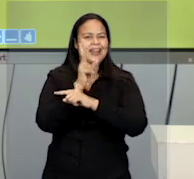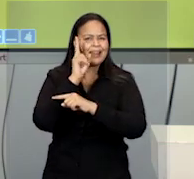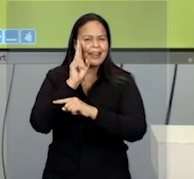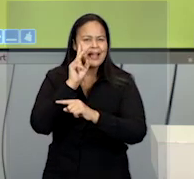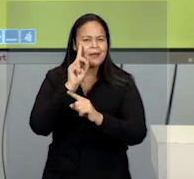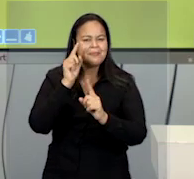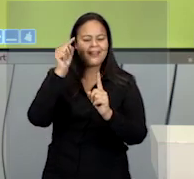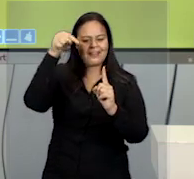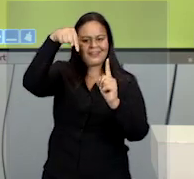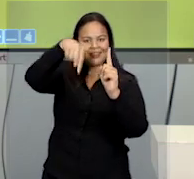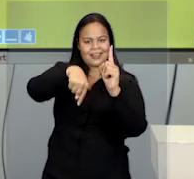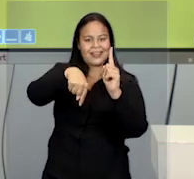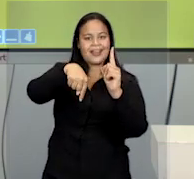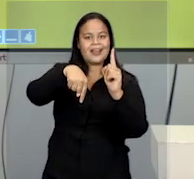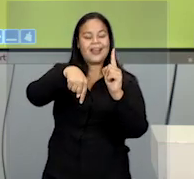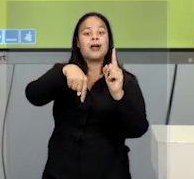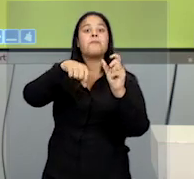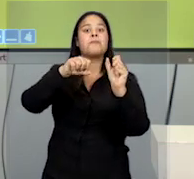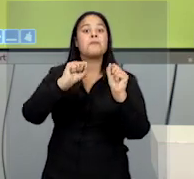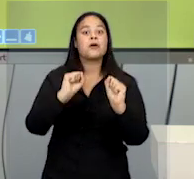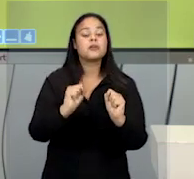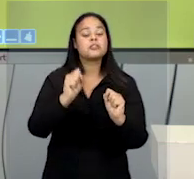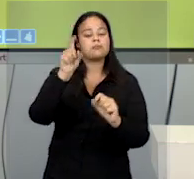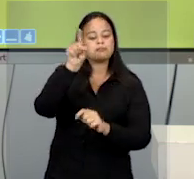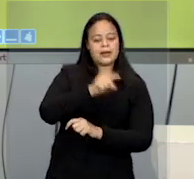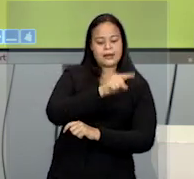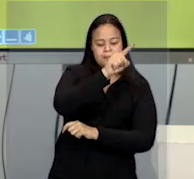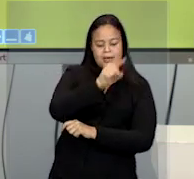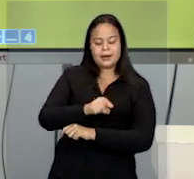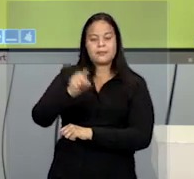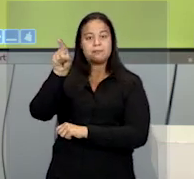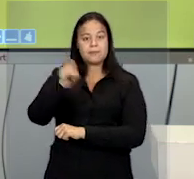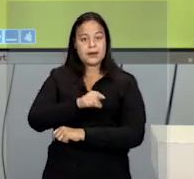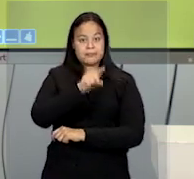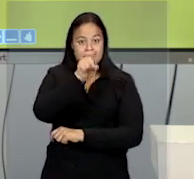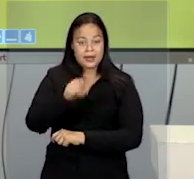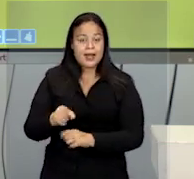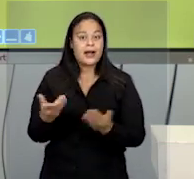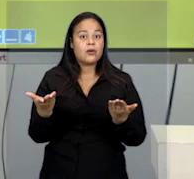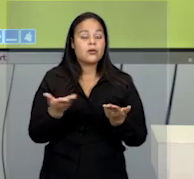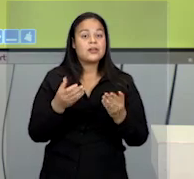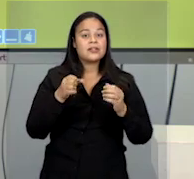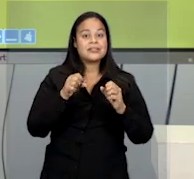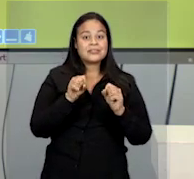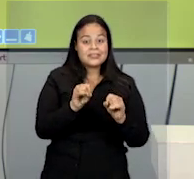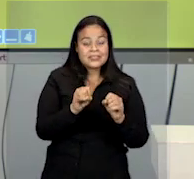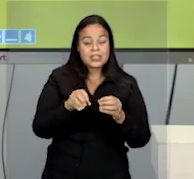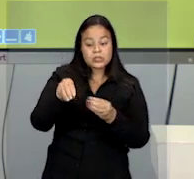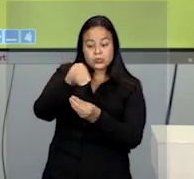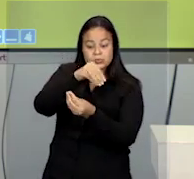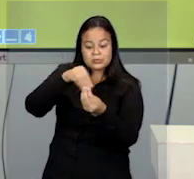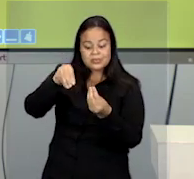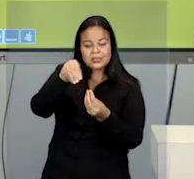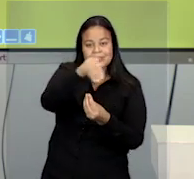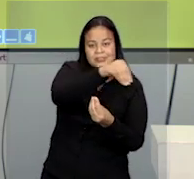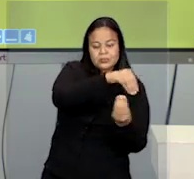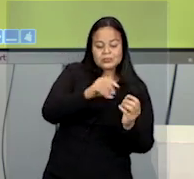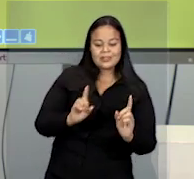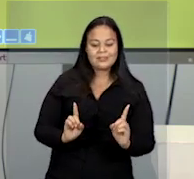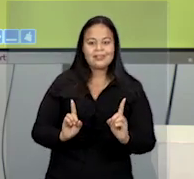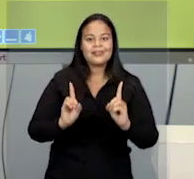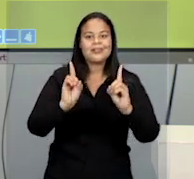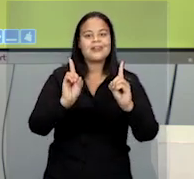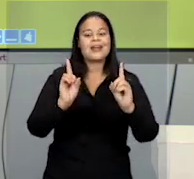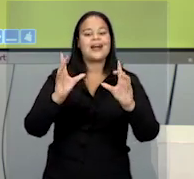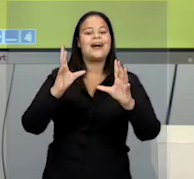posso cancelá-la. Se eu tiver substâncias iguais do mesmo lado da seta, eu tenho